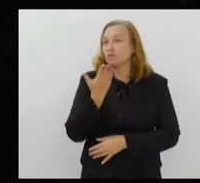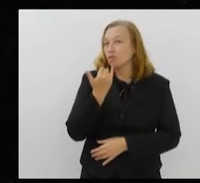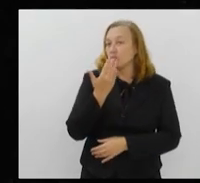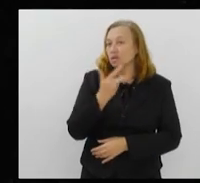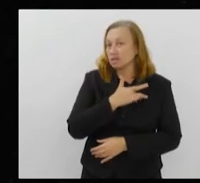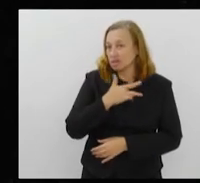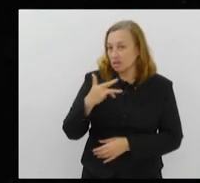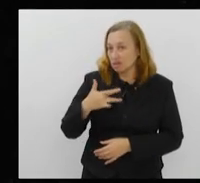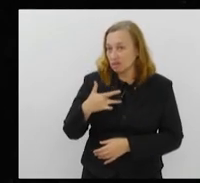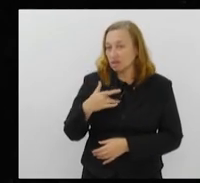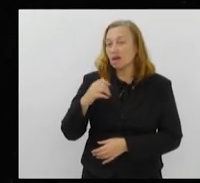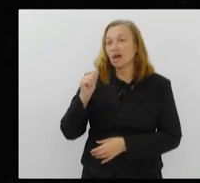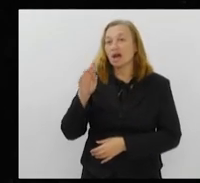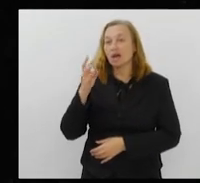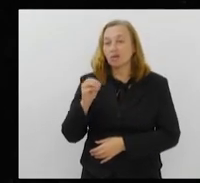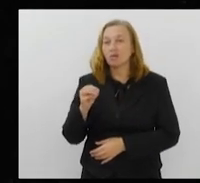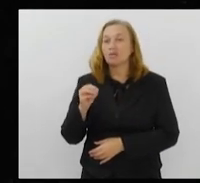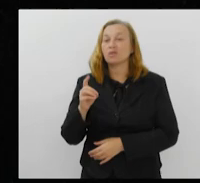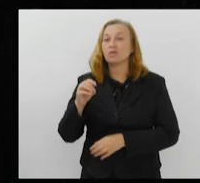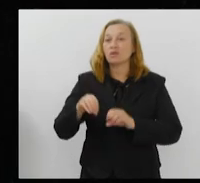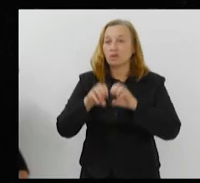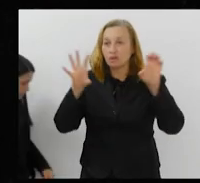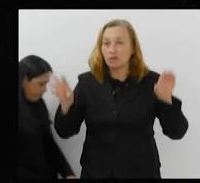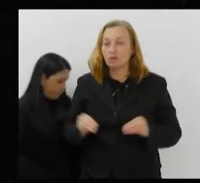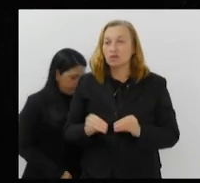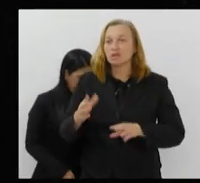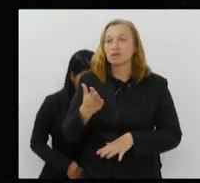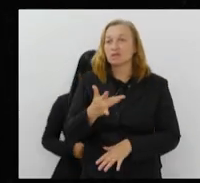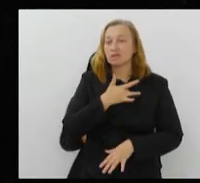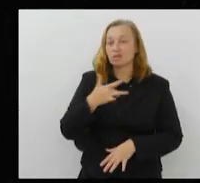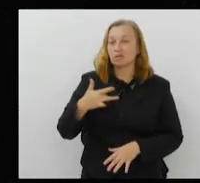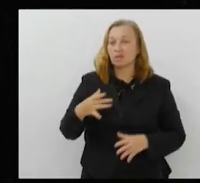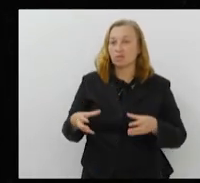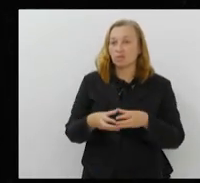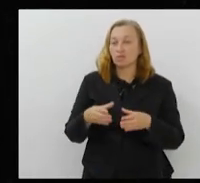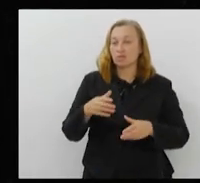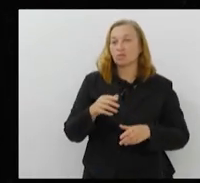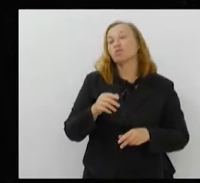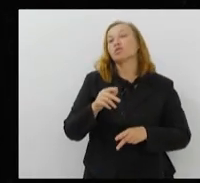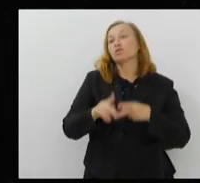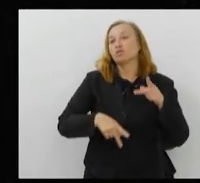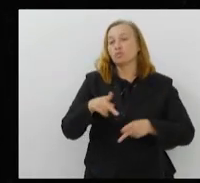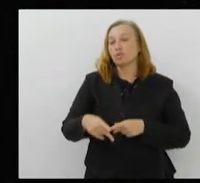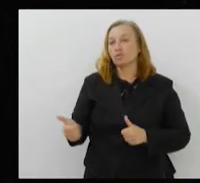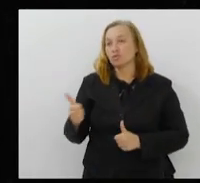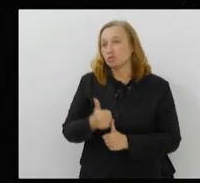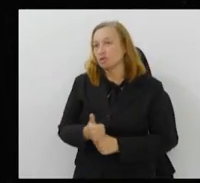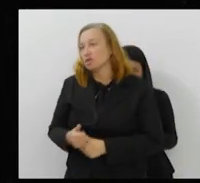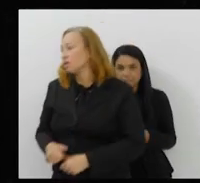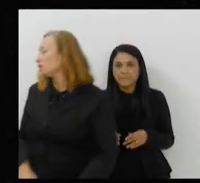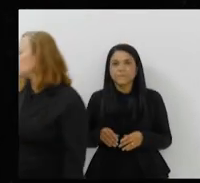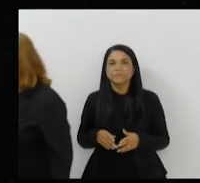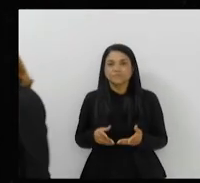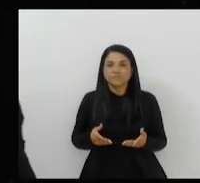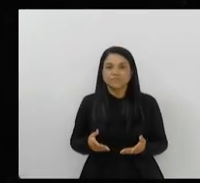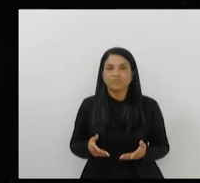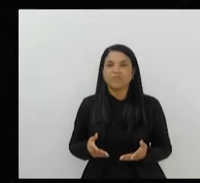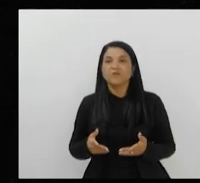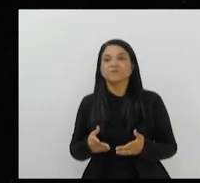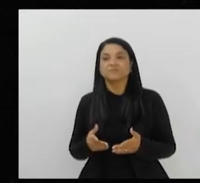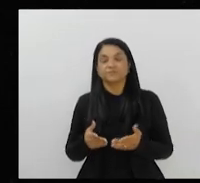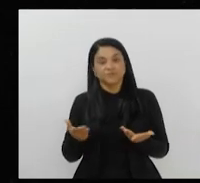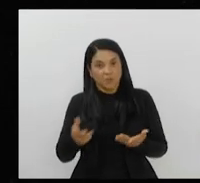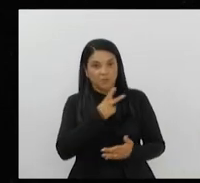orgânicos, agroecológicos, saudáveis para o conjunto da população e para o conjunto da natureza também.